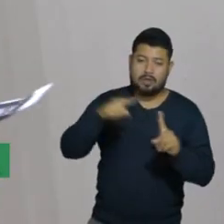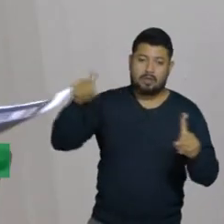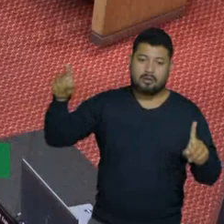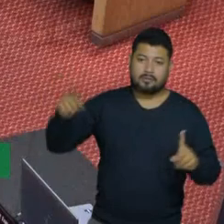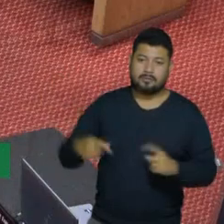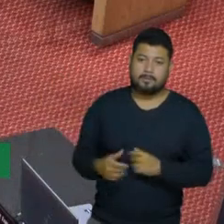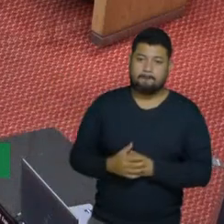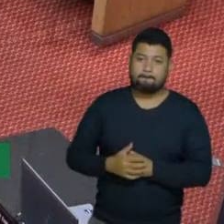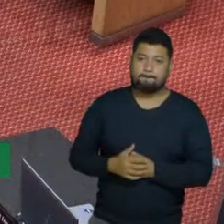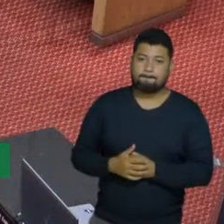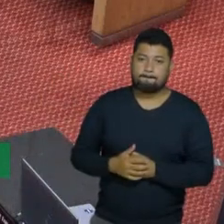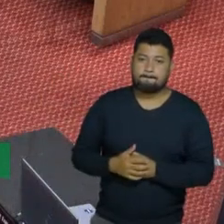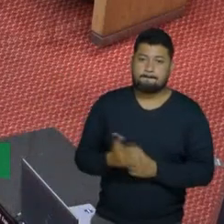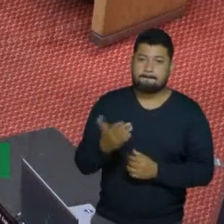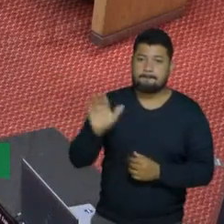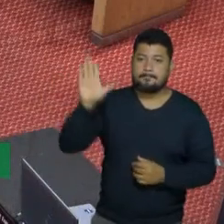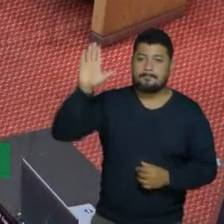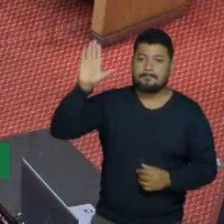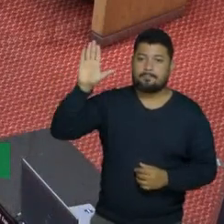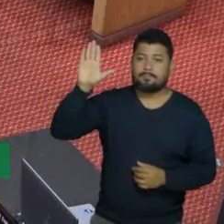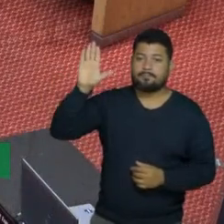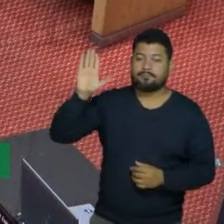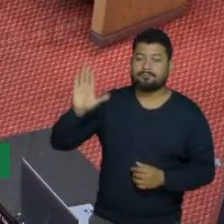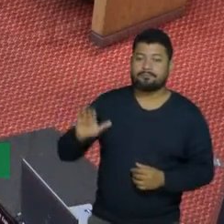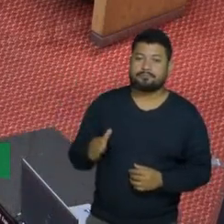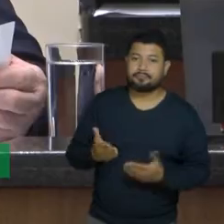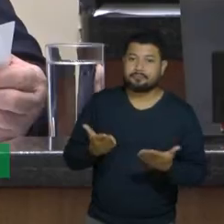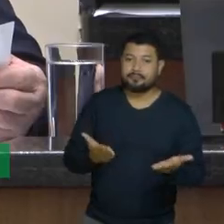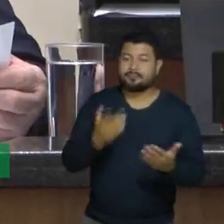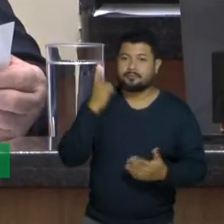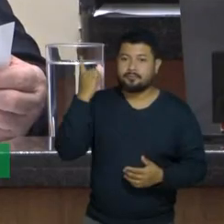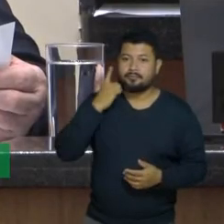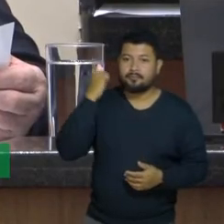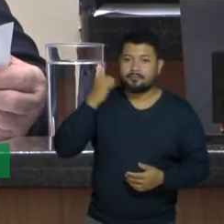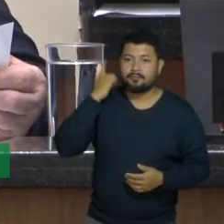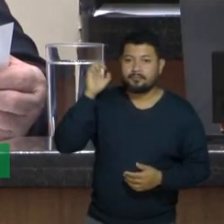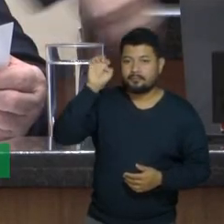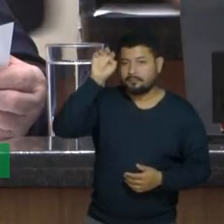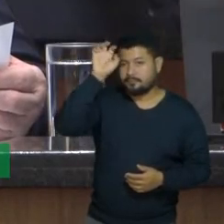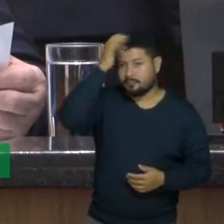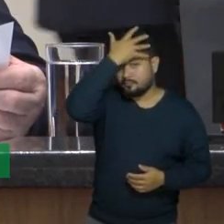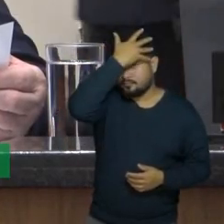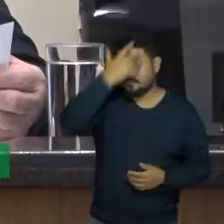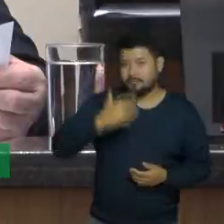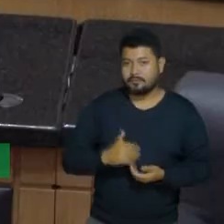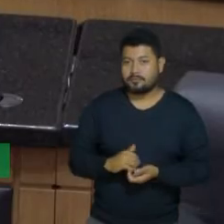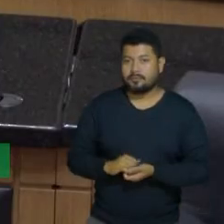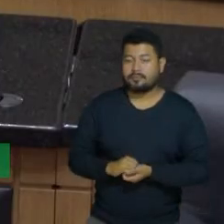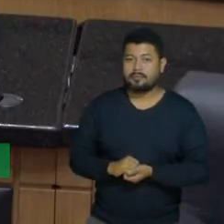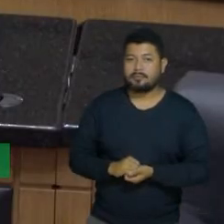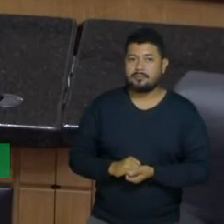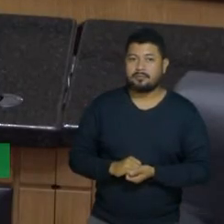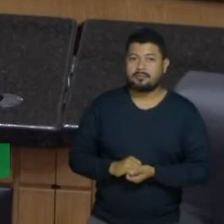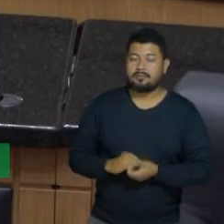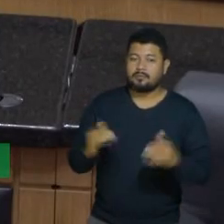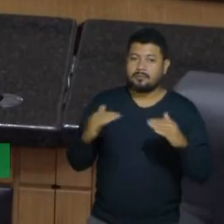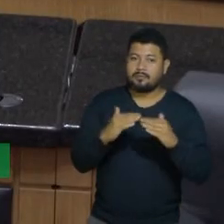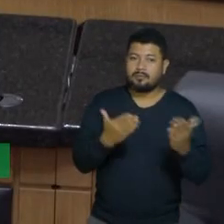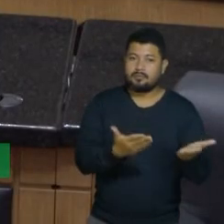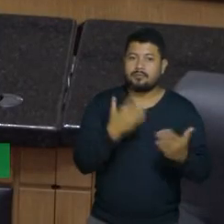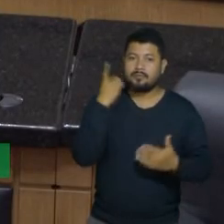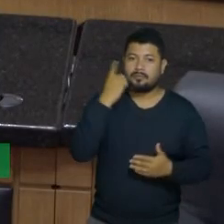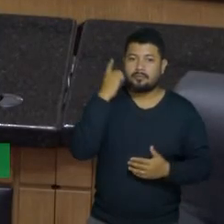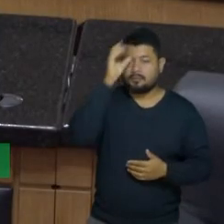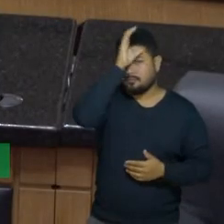ordem. Tá bem? Deputado Emerson Stein, pela ordem. Também só para colaborar com o deputado